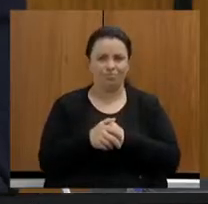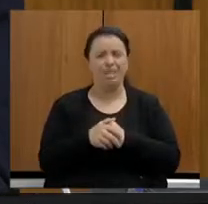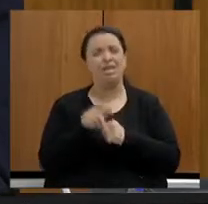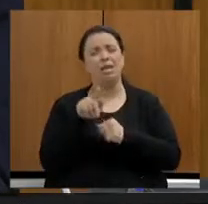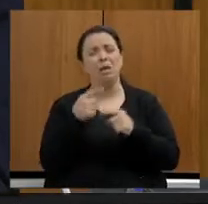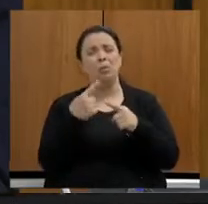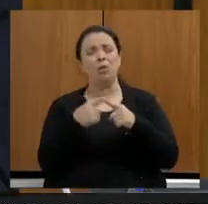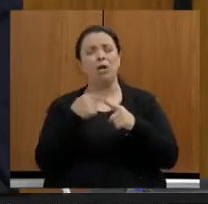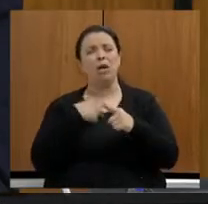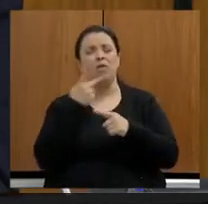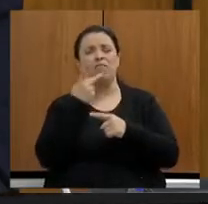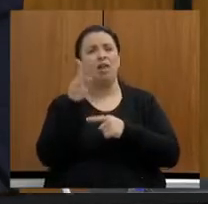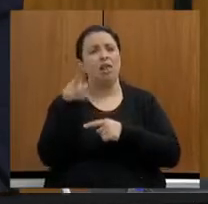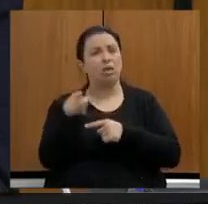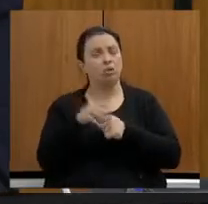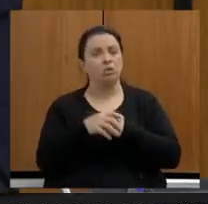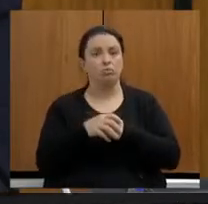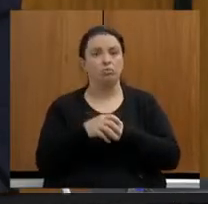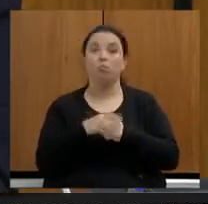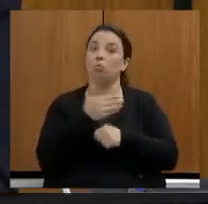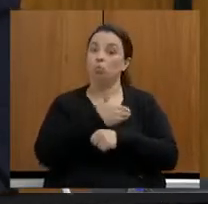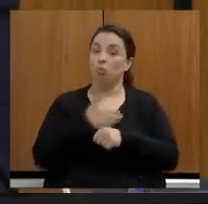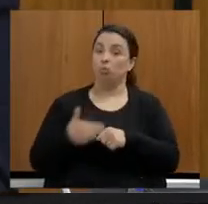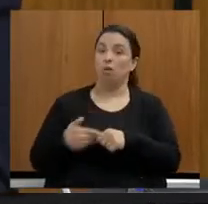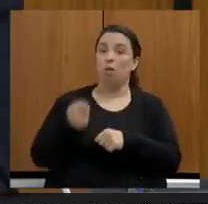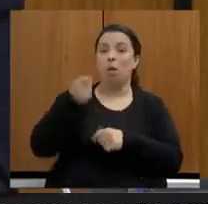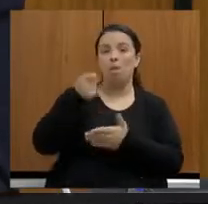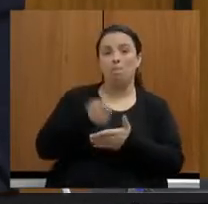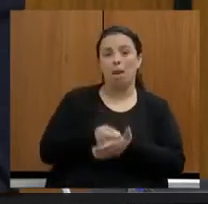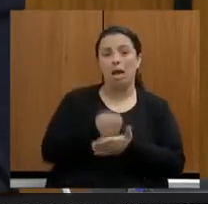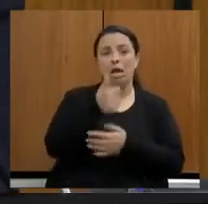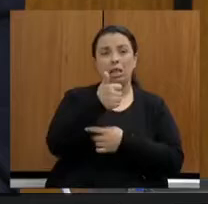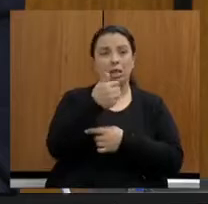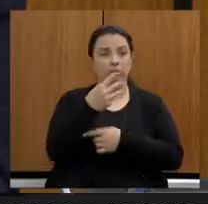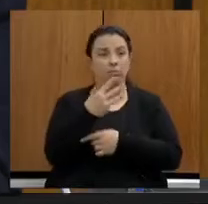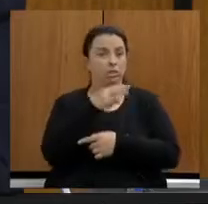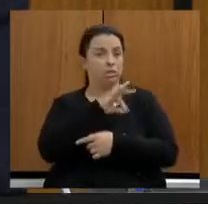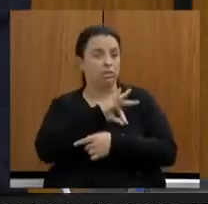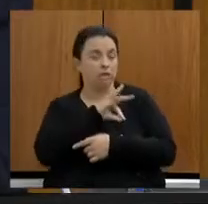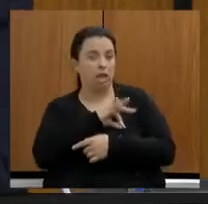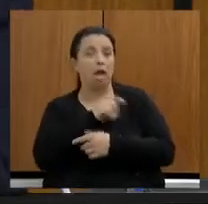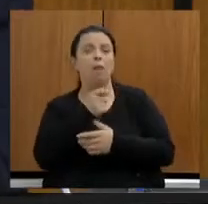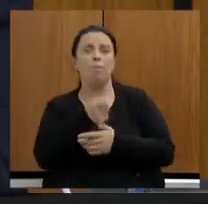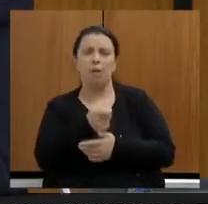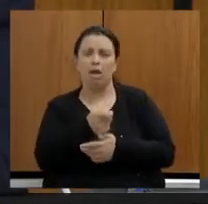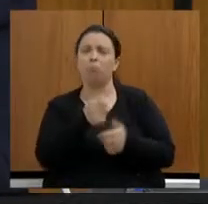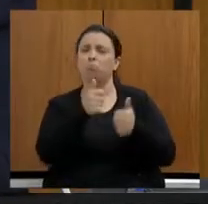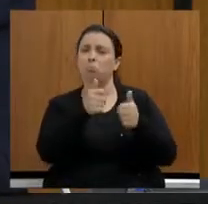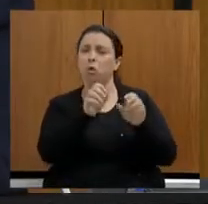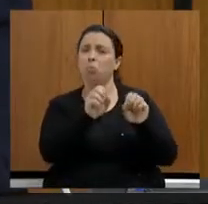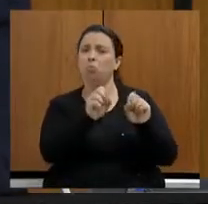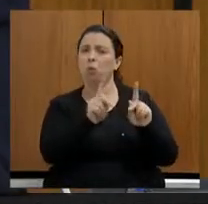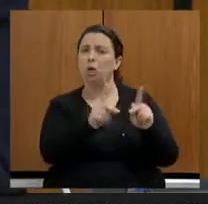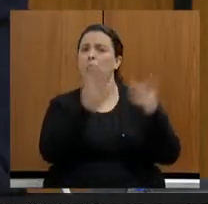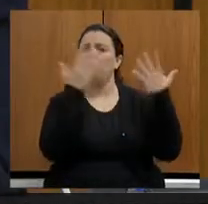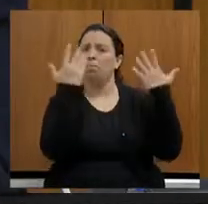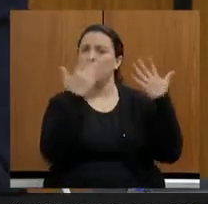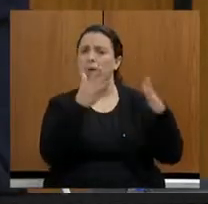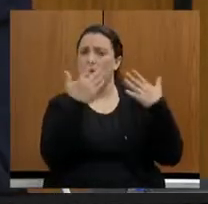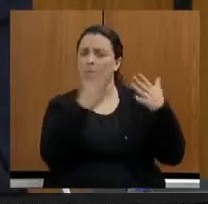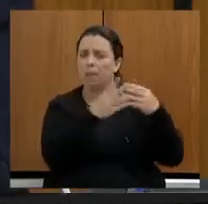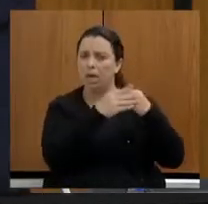do governo que paga o 13º é eu quero parabenizar o vento pagar o